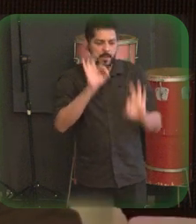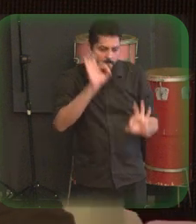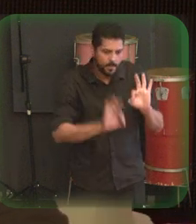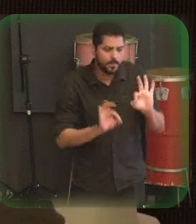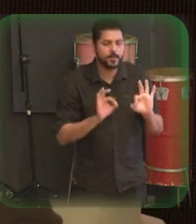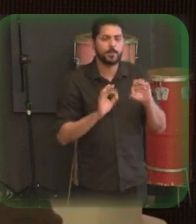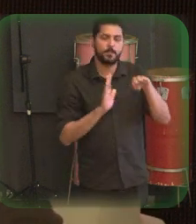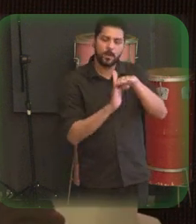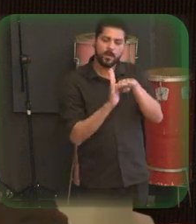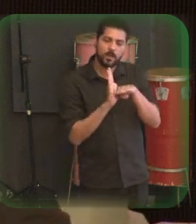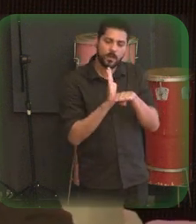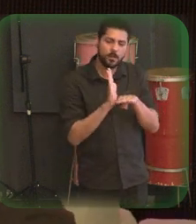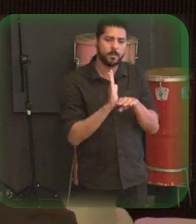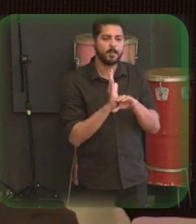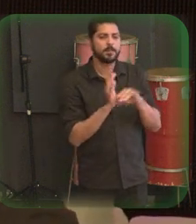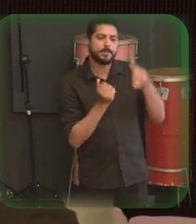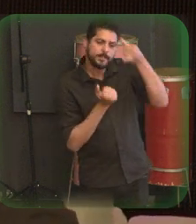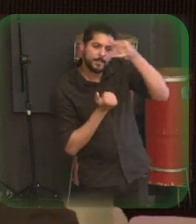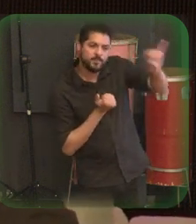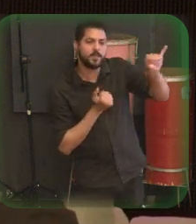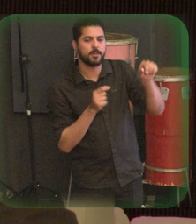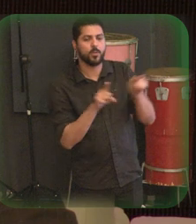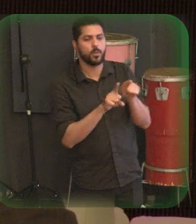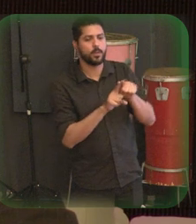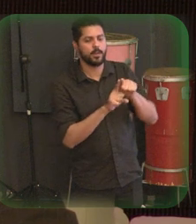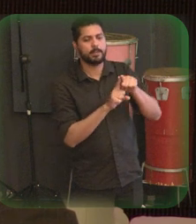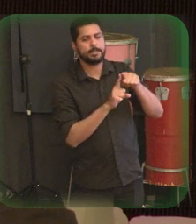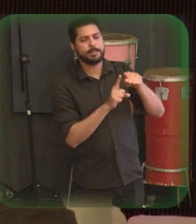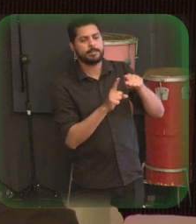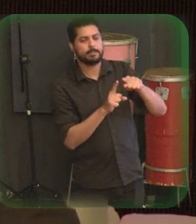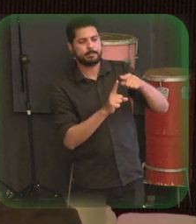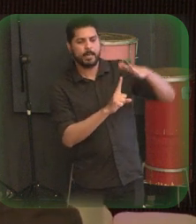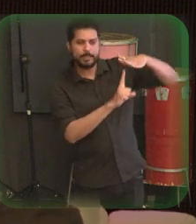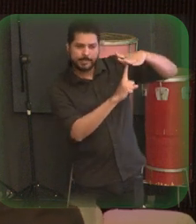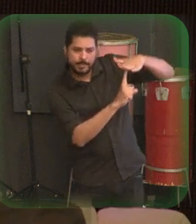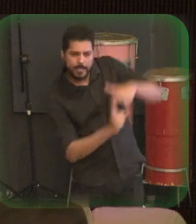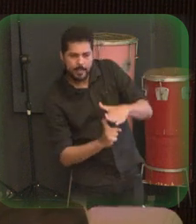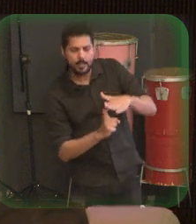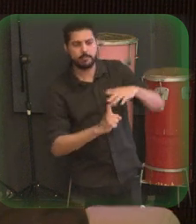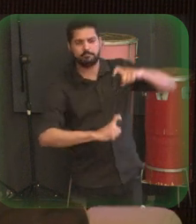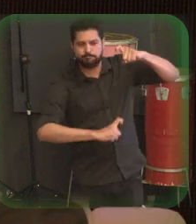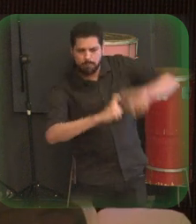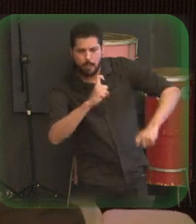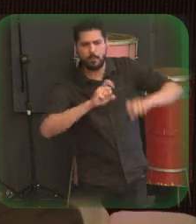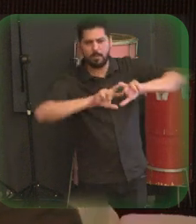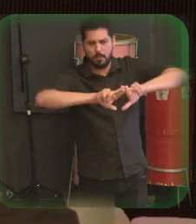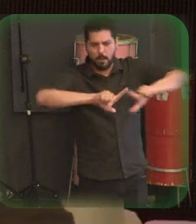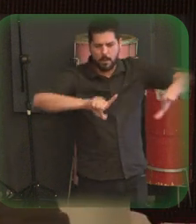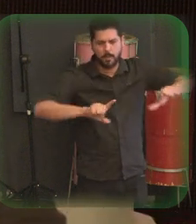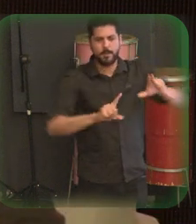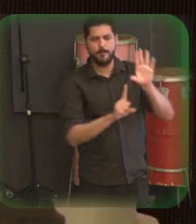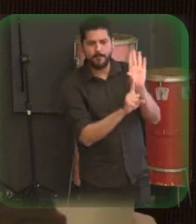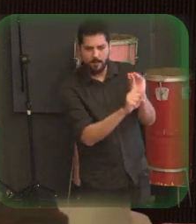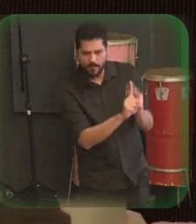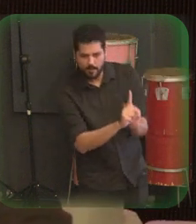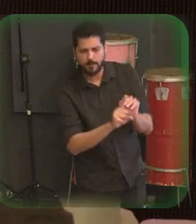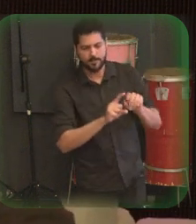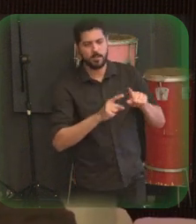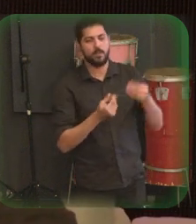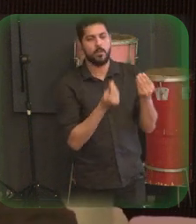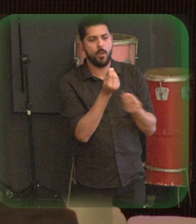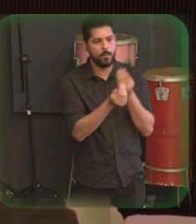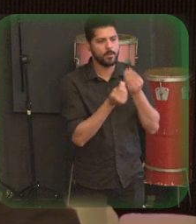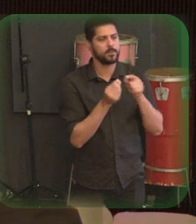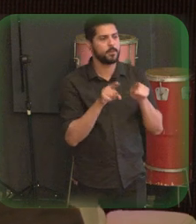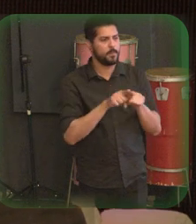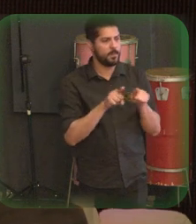de prevenção e combate ao assédio moral, sexual, discriminações e outras violências. Atualização do regulamento de bancas